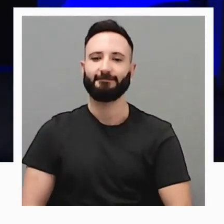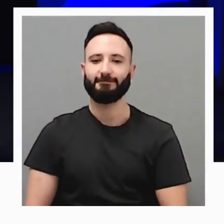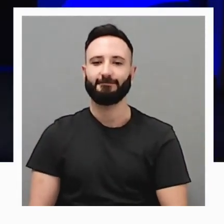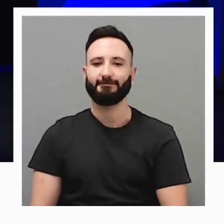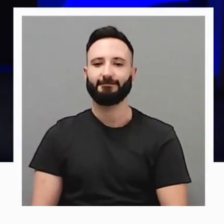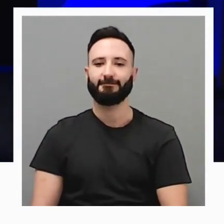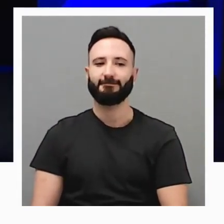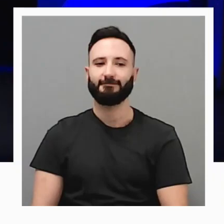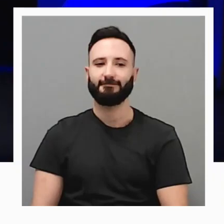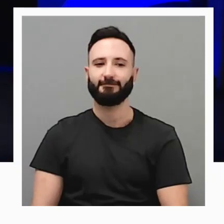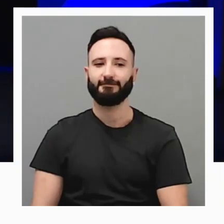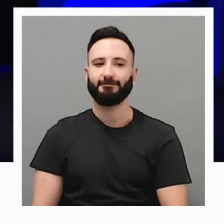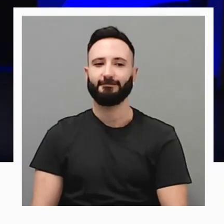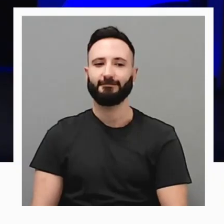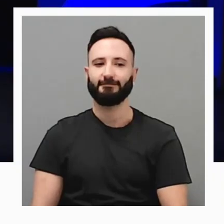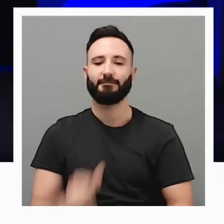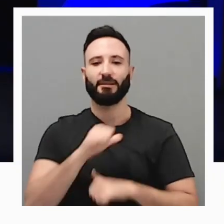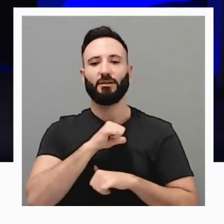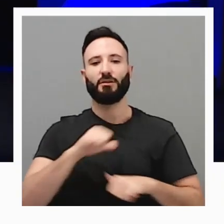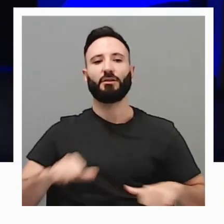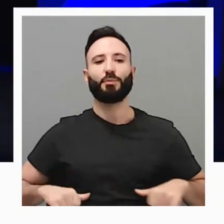Ora bem, Sara, eu fiquei com as dúvidas todas.